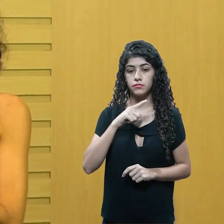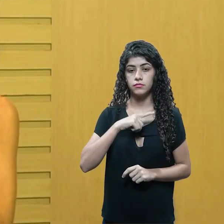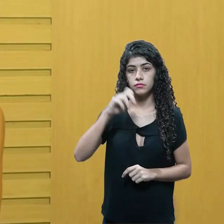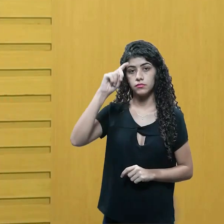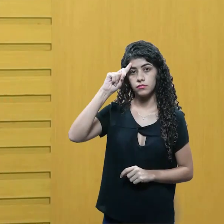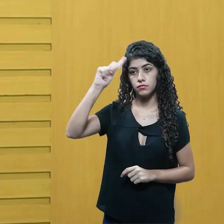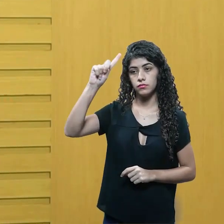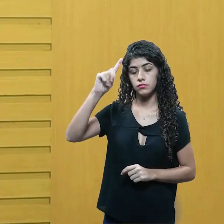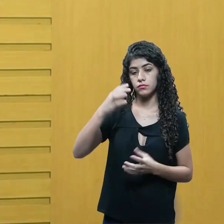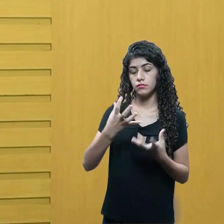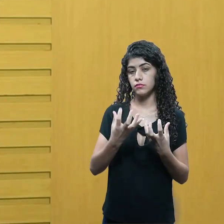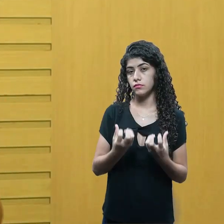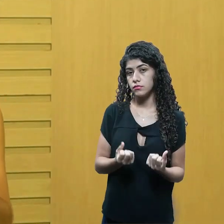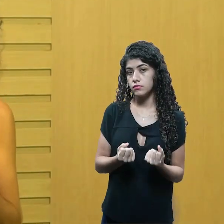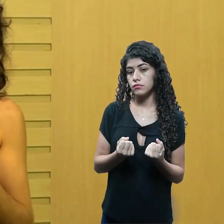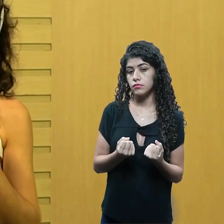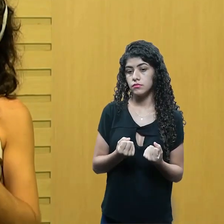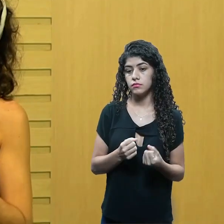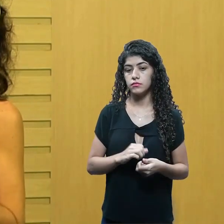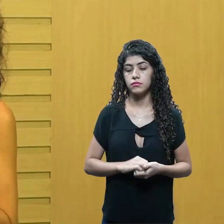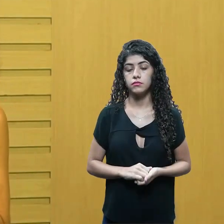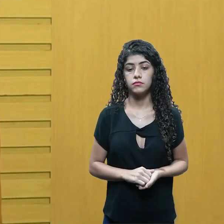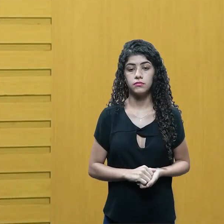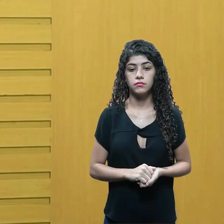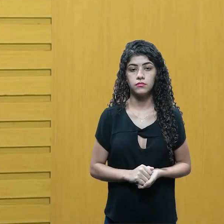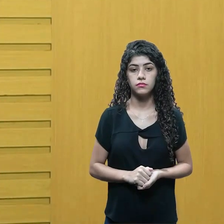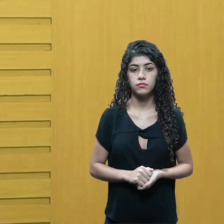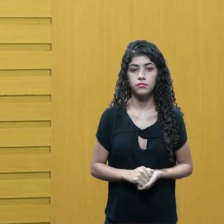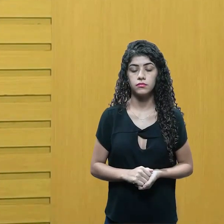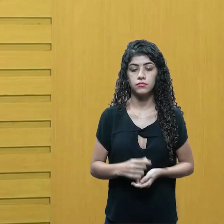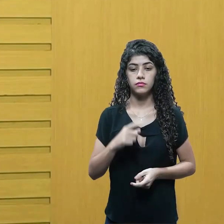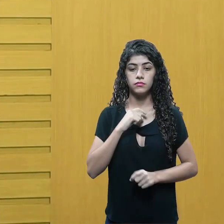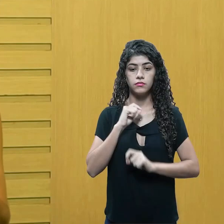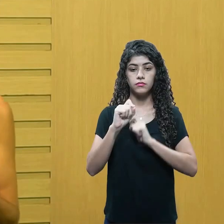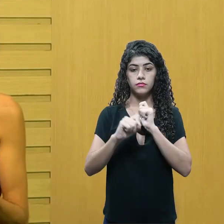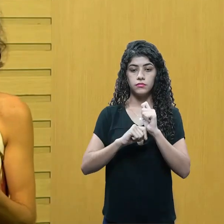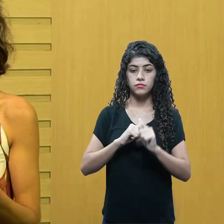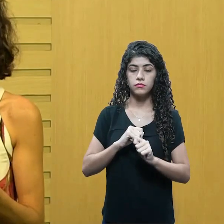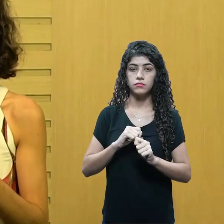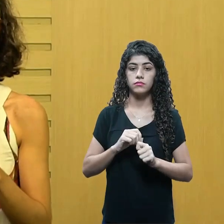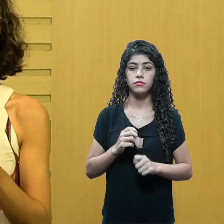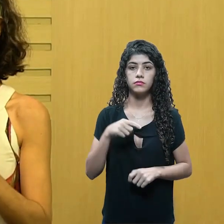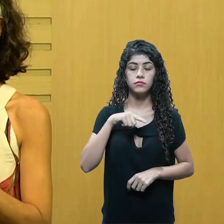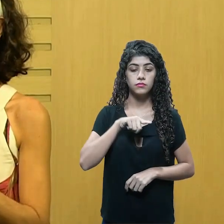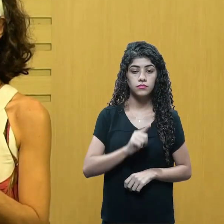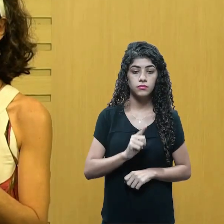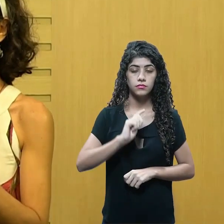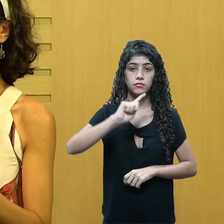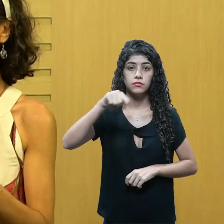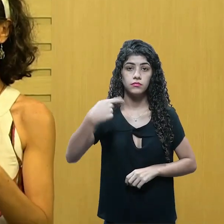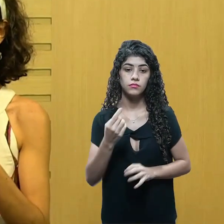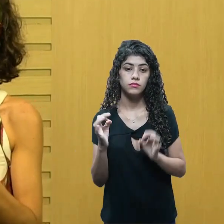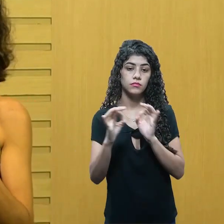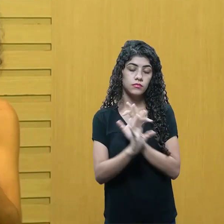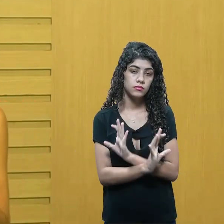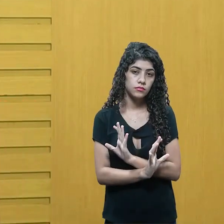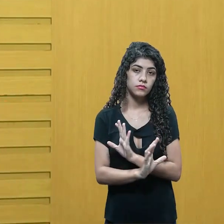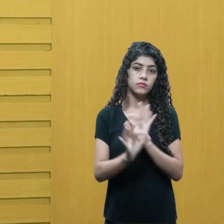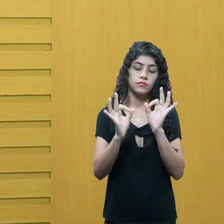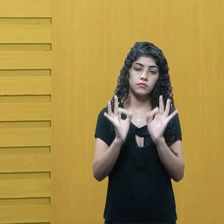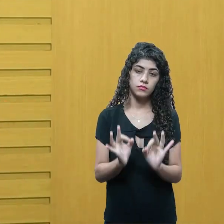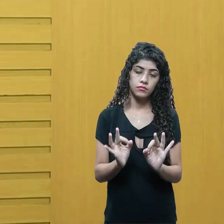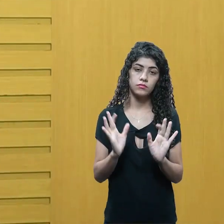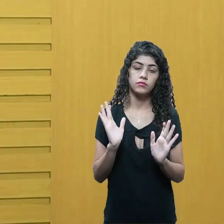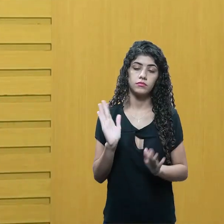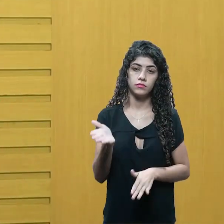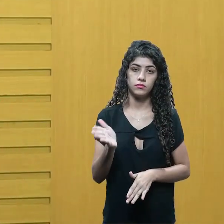é pautada pela data de emissão do certificado de produto brasileiro. Esse certificado é o certificado que você vai emitir depois que